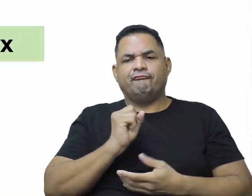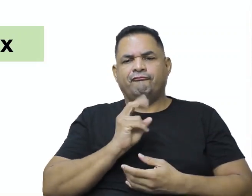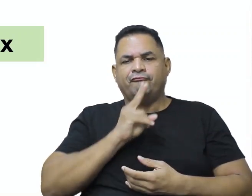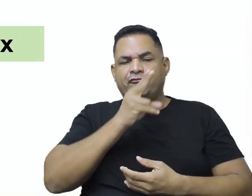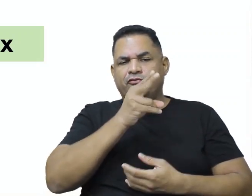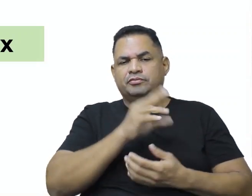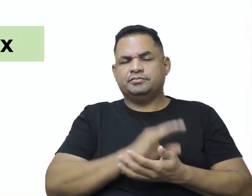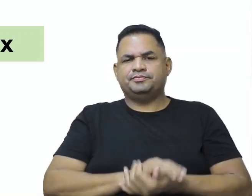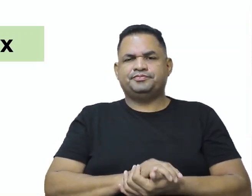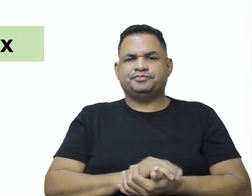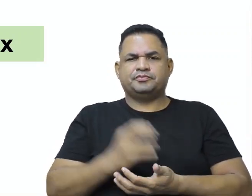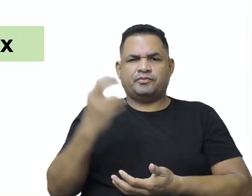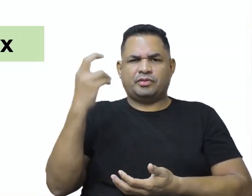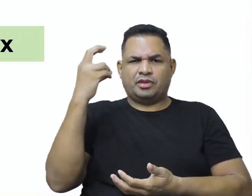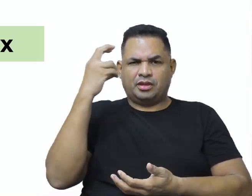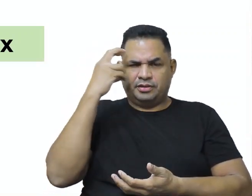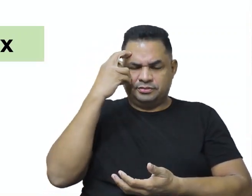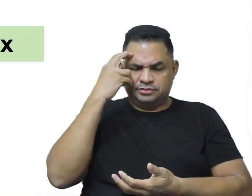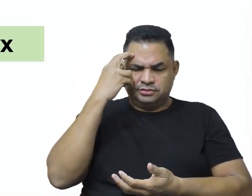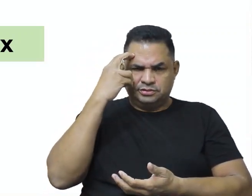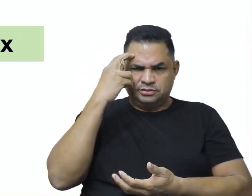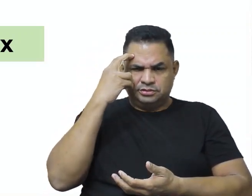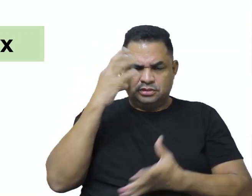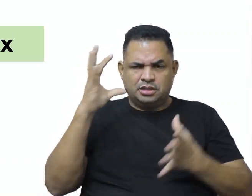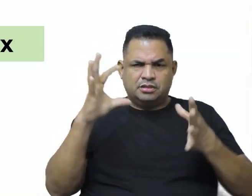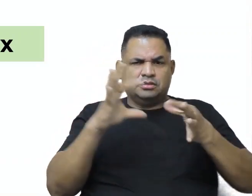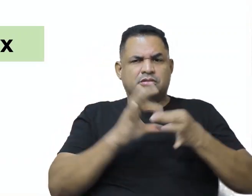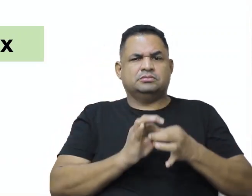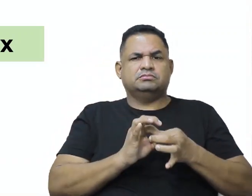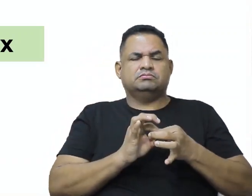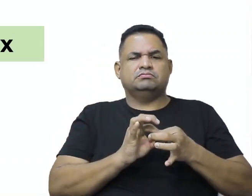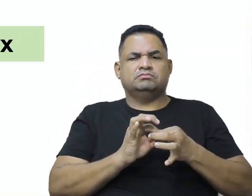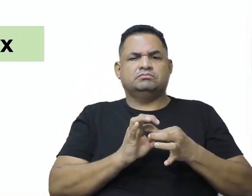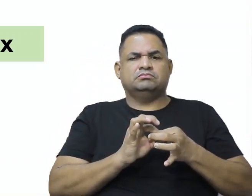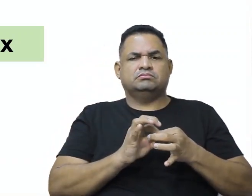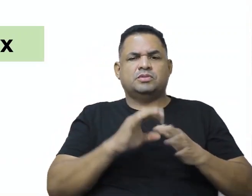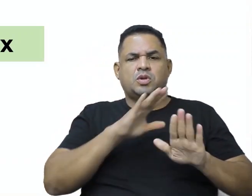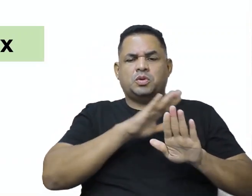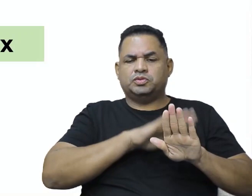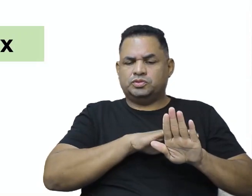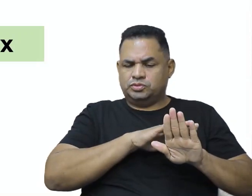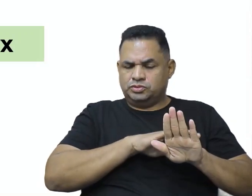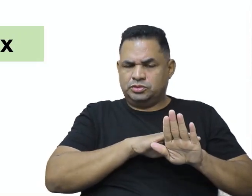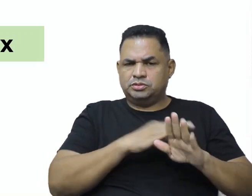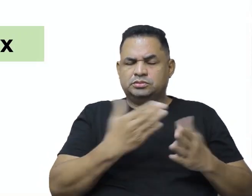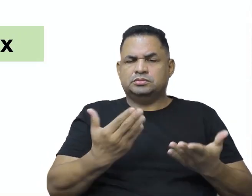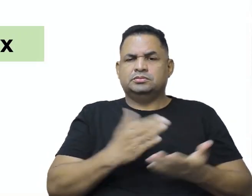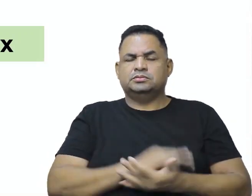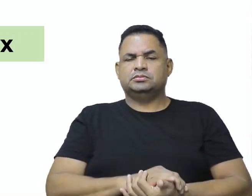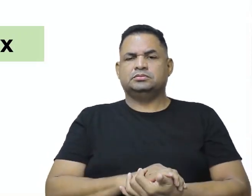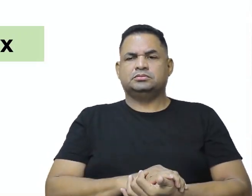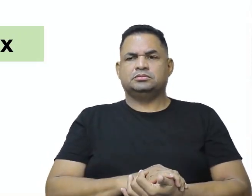a cultura ela está extremamente ligada com a ideologia